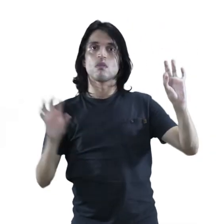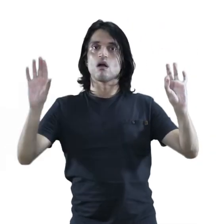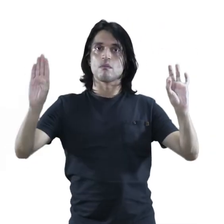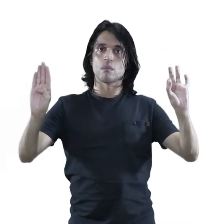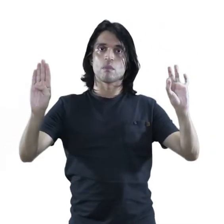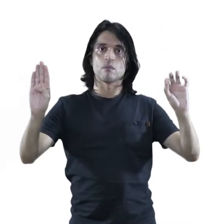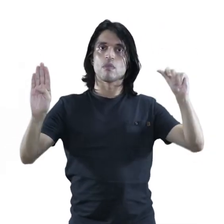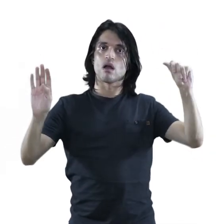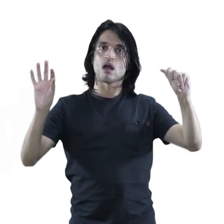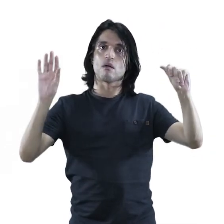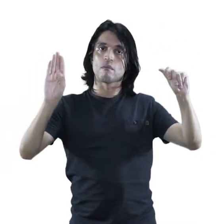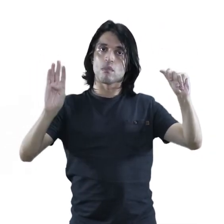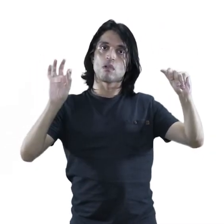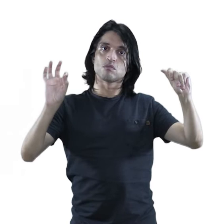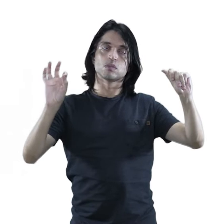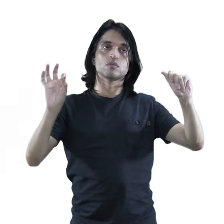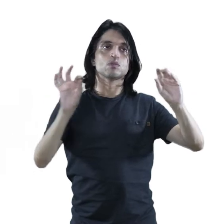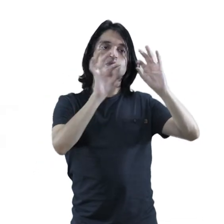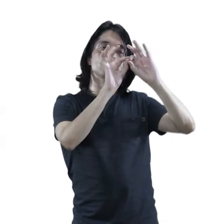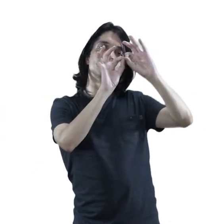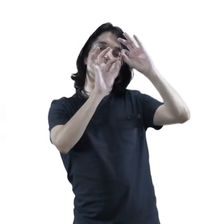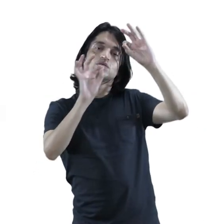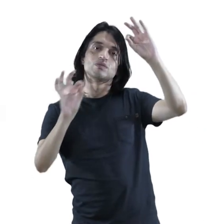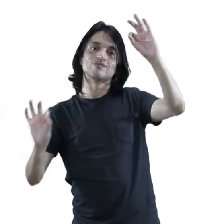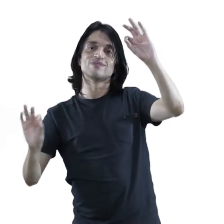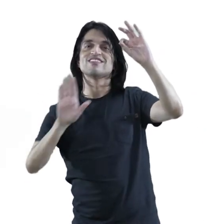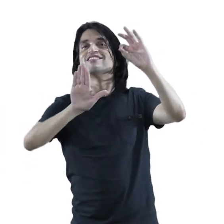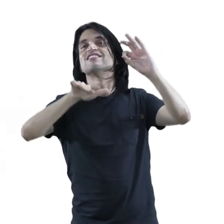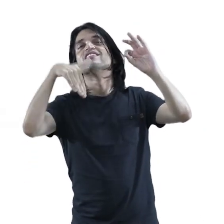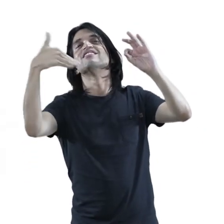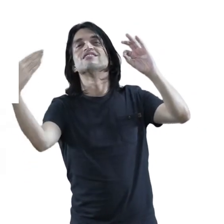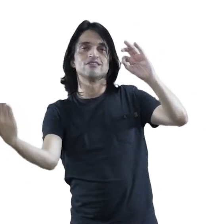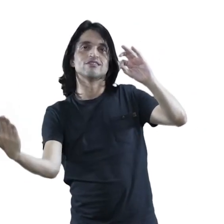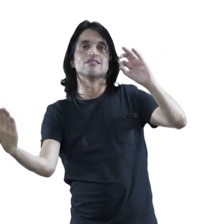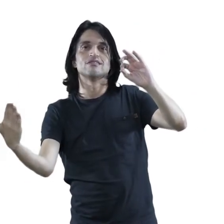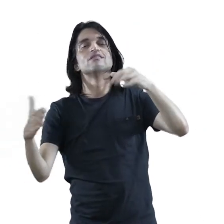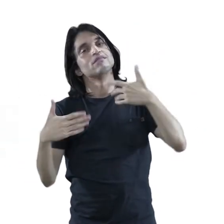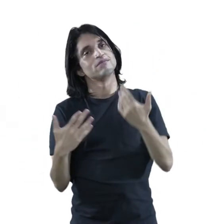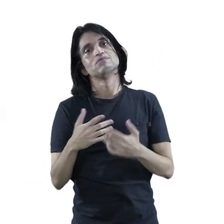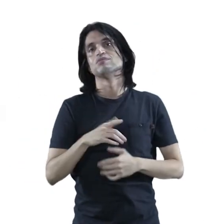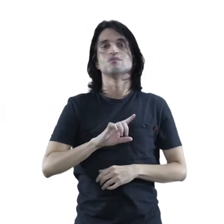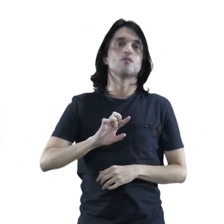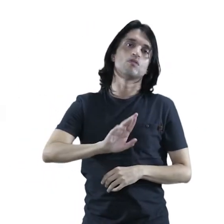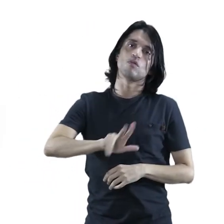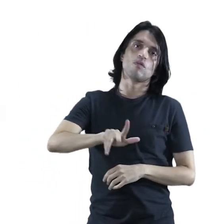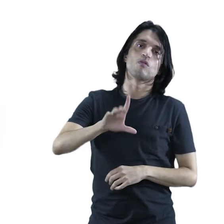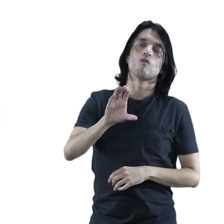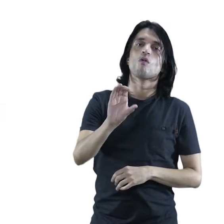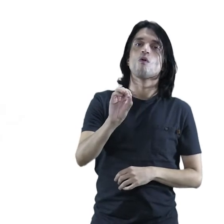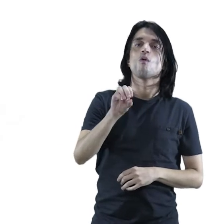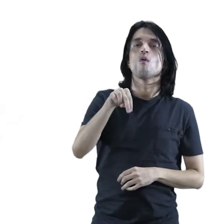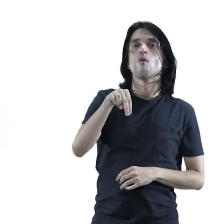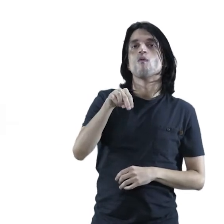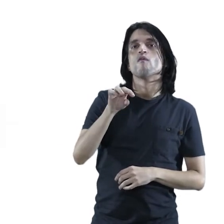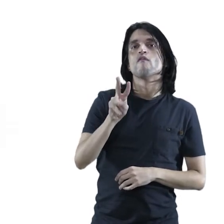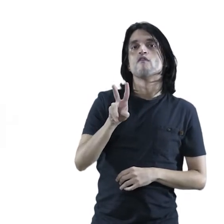Polígonos não convexos. No caso de encontrar um segmento AB que tenha ao menos uma parte no exterior do